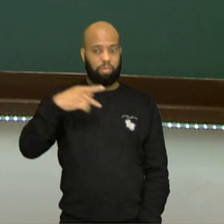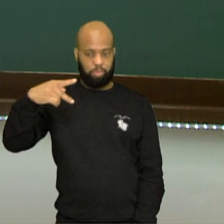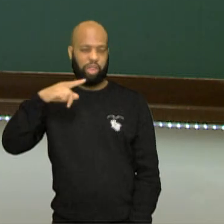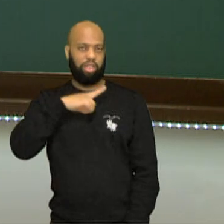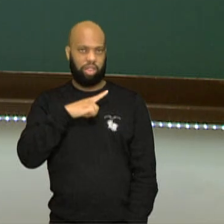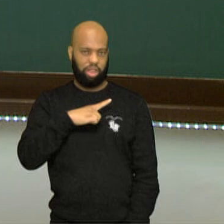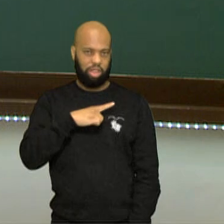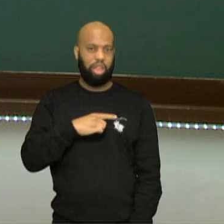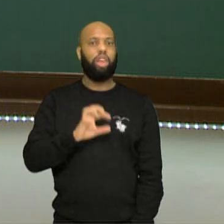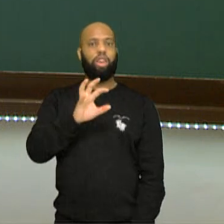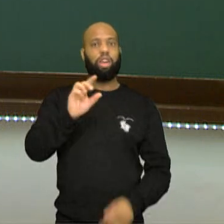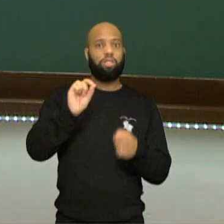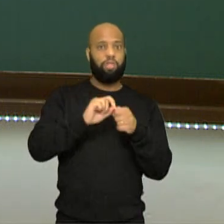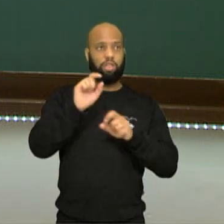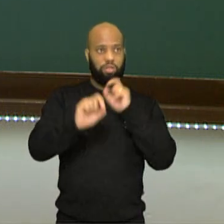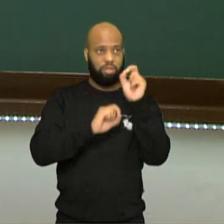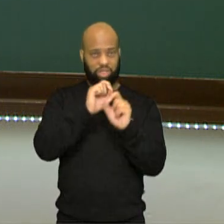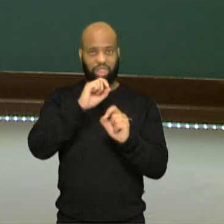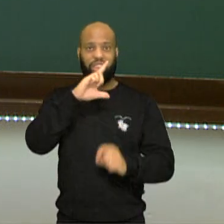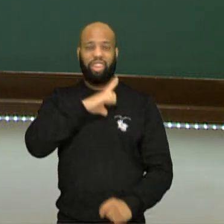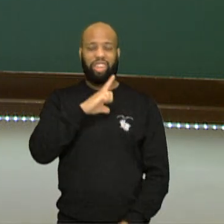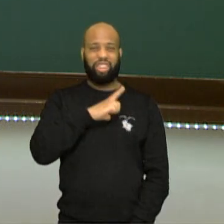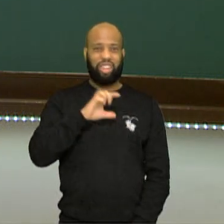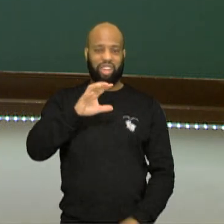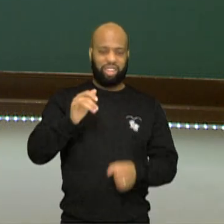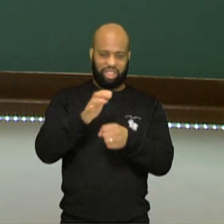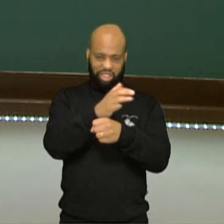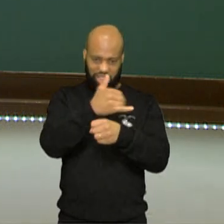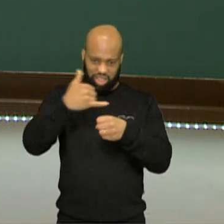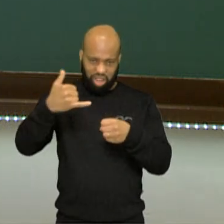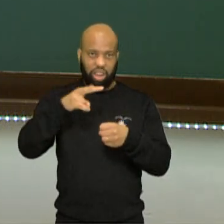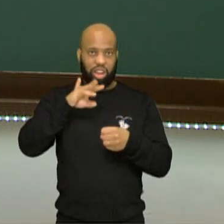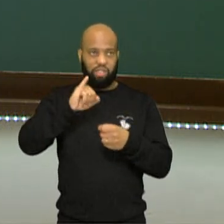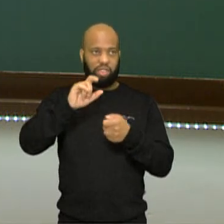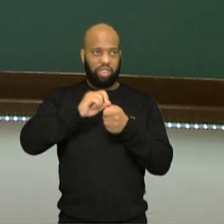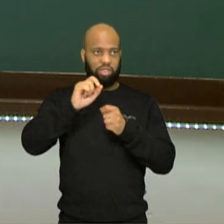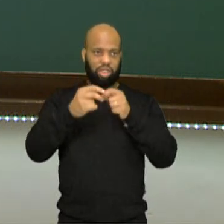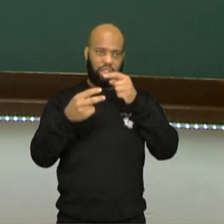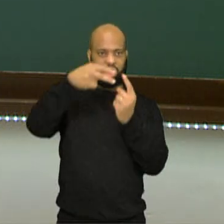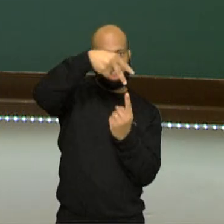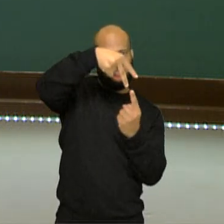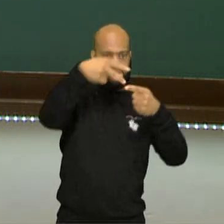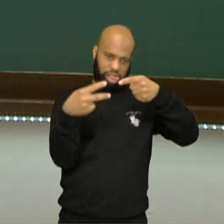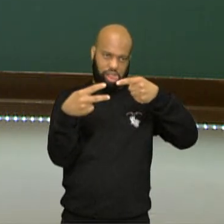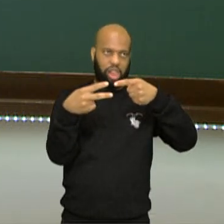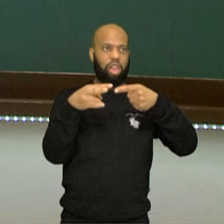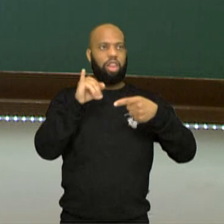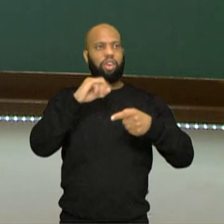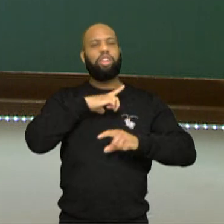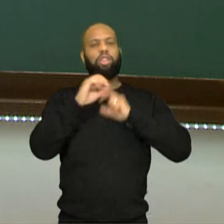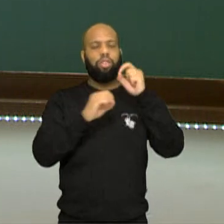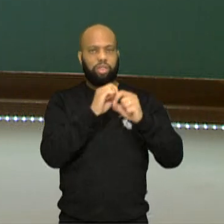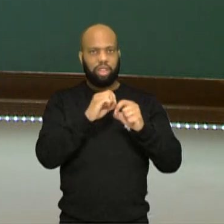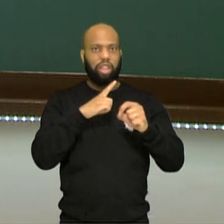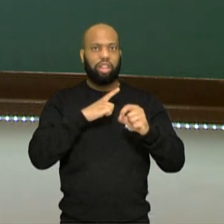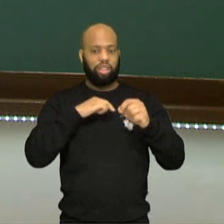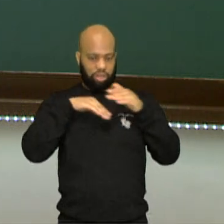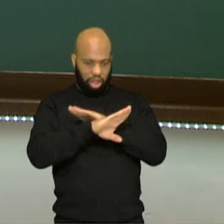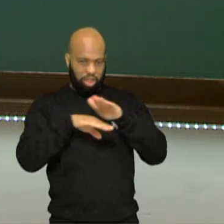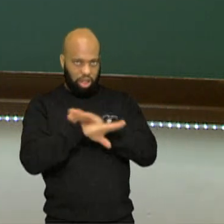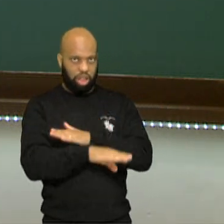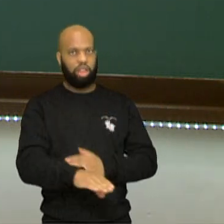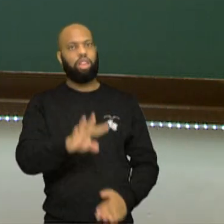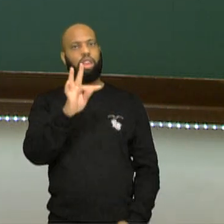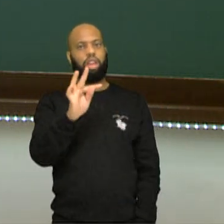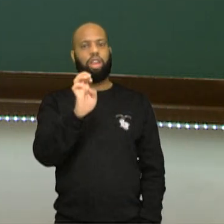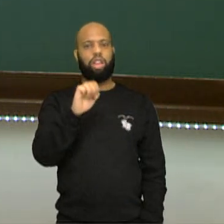isso vai fazer com que essas cargas tendem a rotacionar, né? E você vai ter um acúmulo de tensão aqui. Quanto mais alta